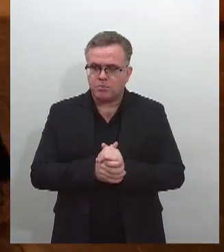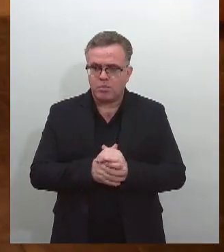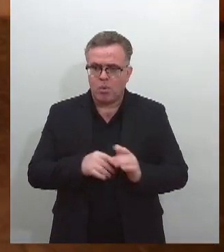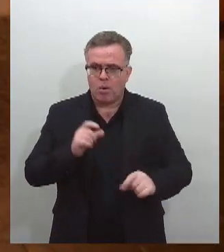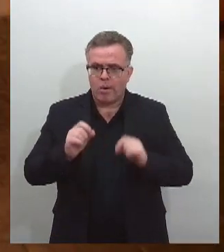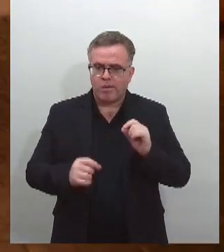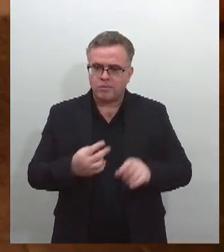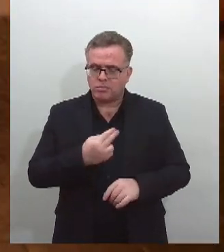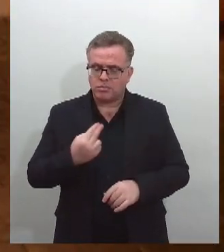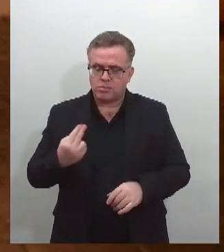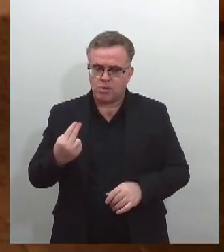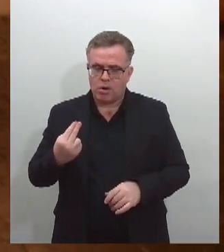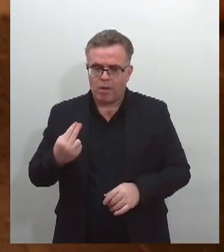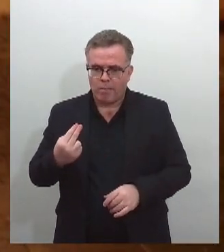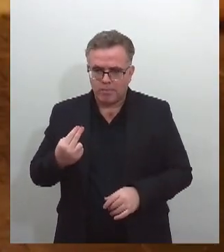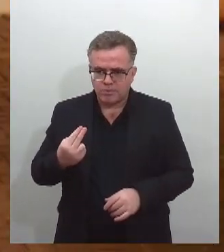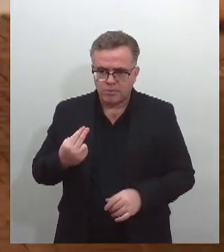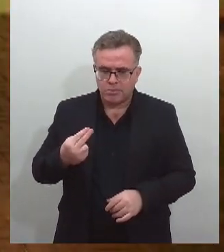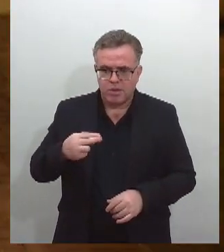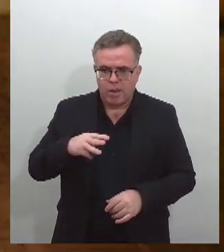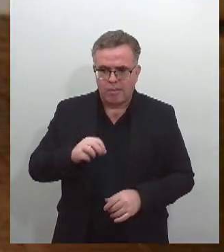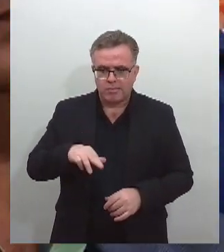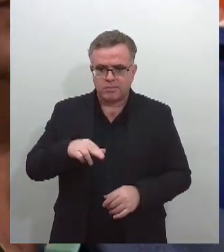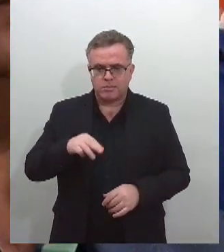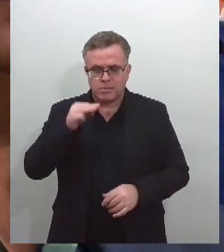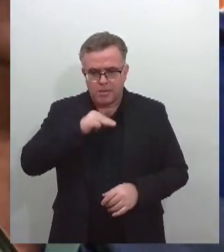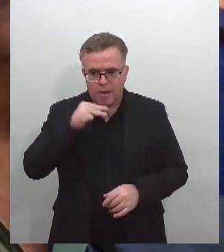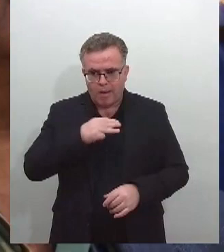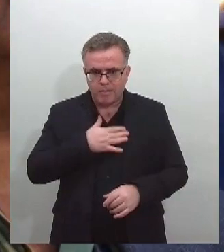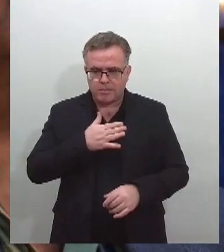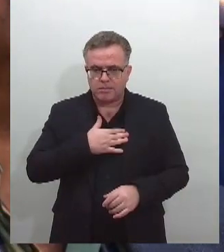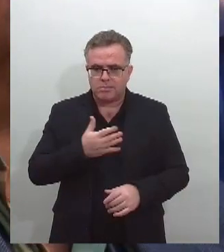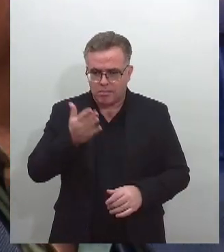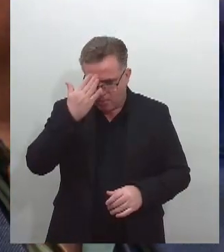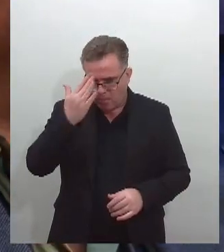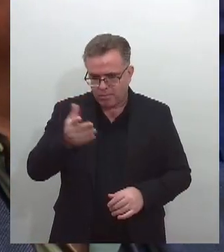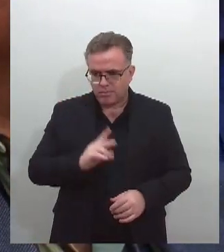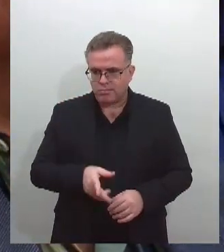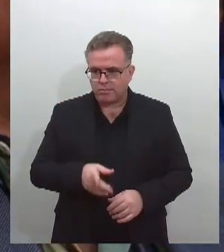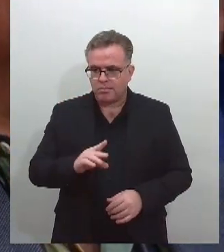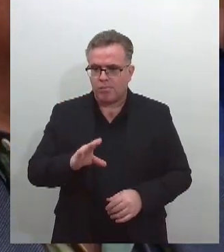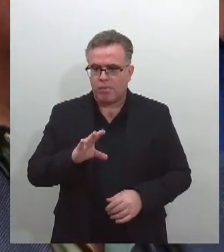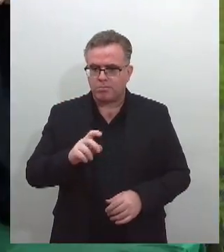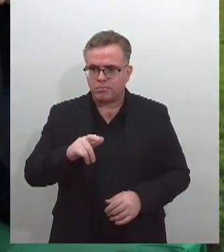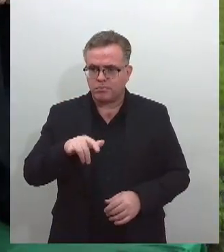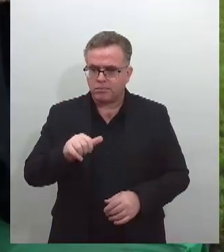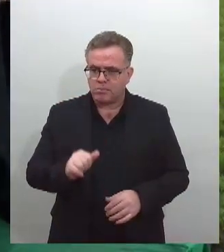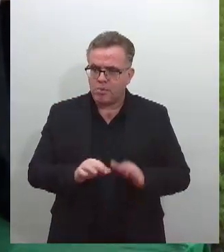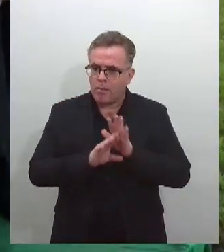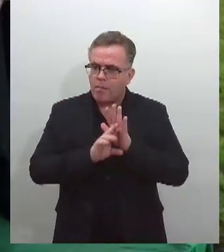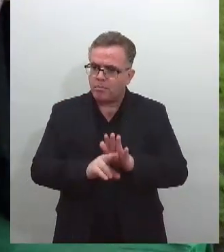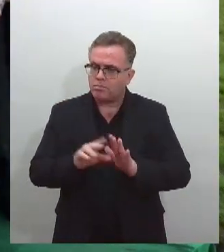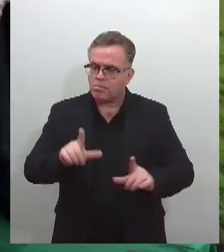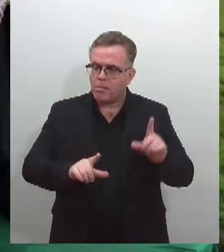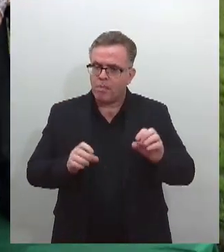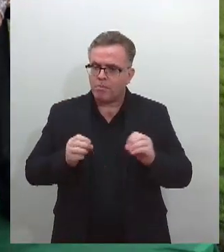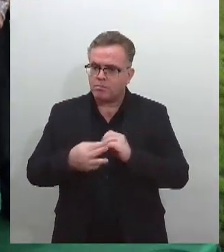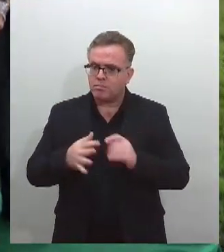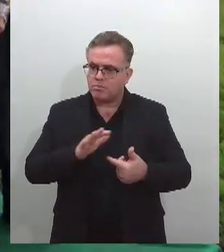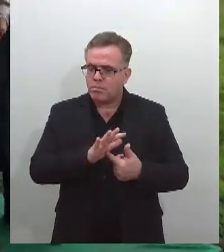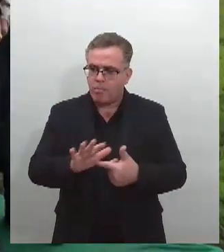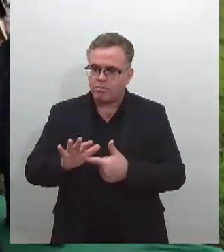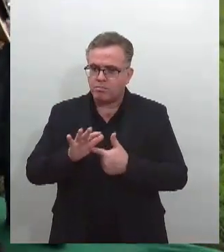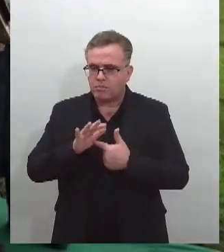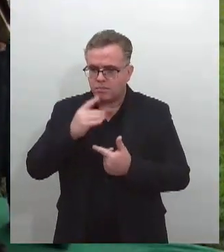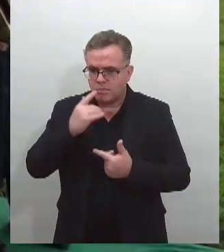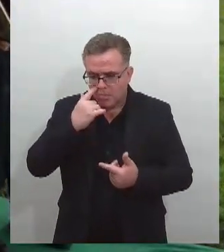E é isso, o sentimento é esse, de felicidade e gratidão. Clécia, representando a TV Alese, enfatizou que a TV tem se